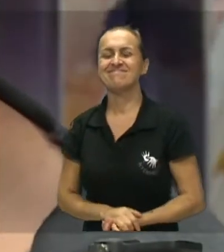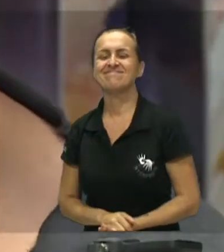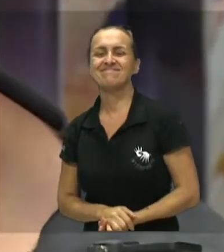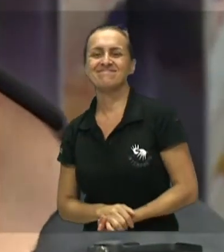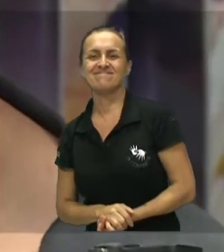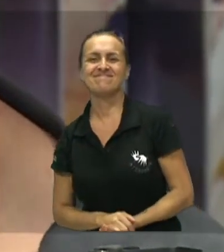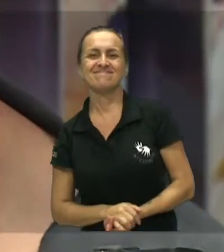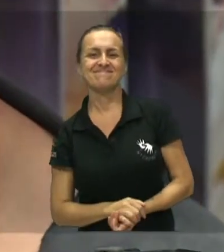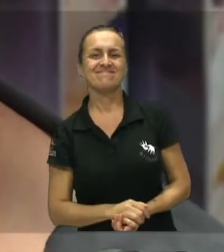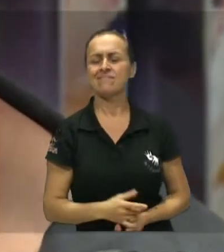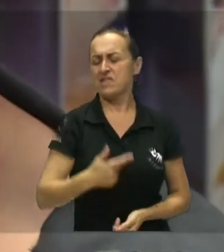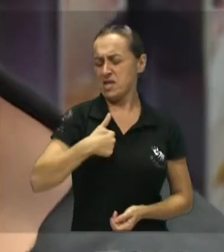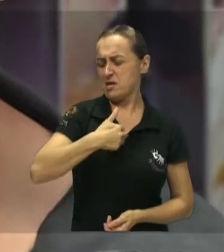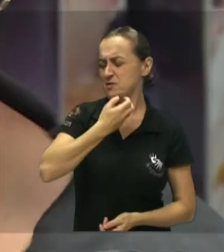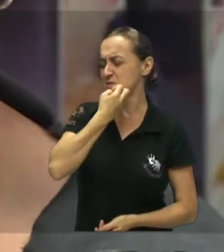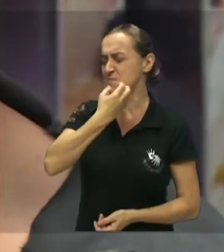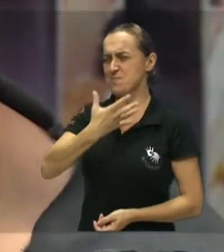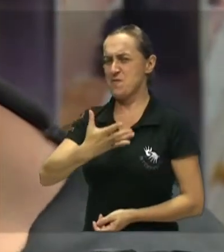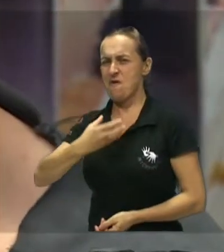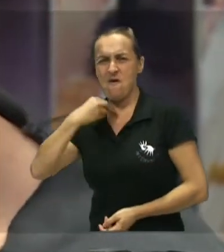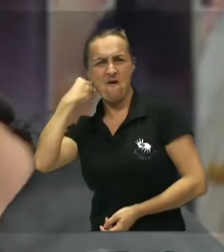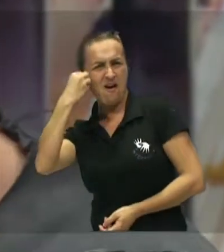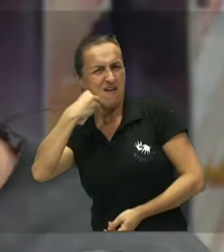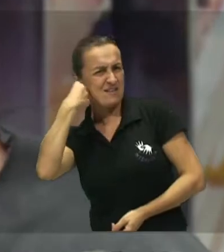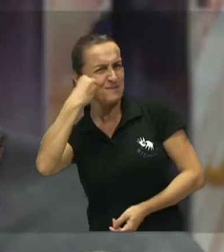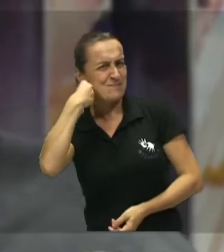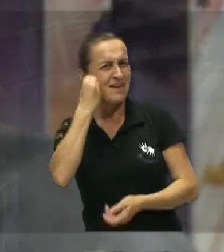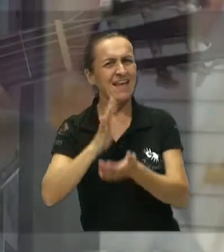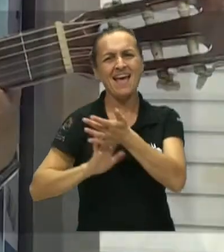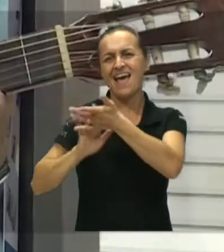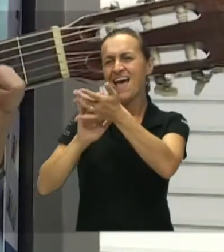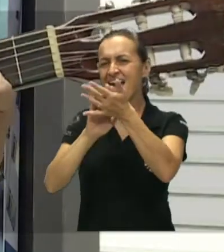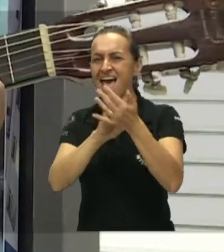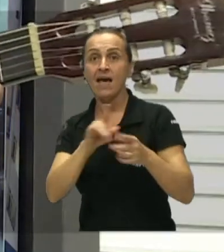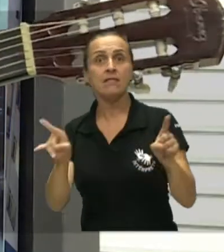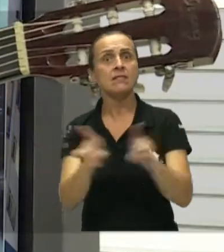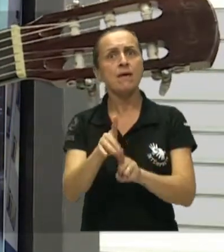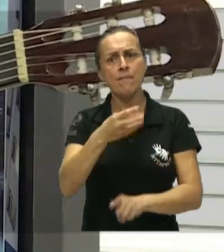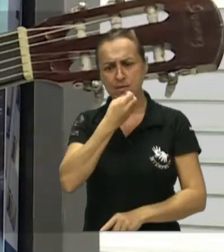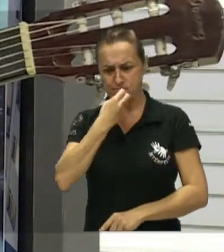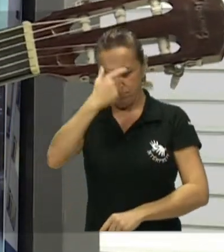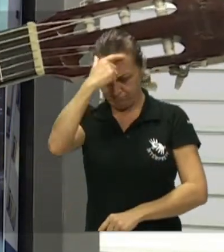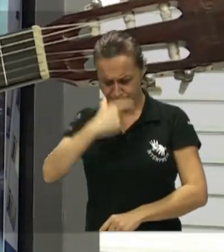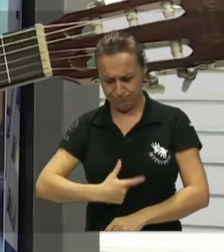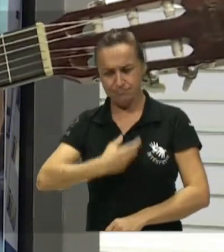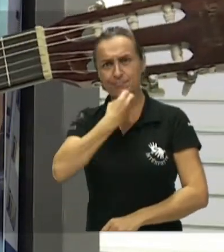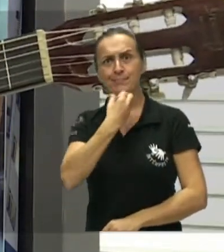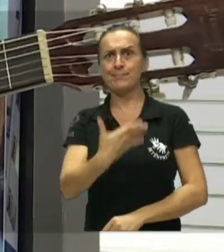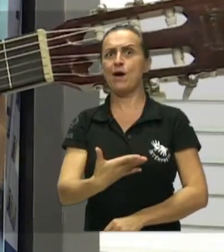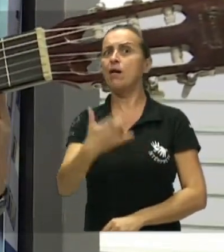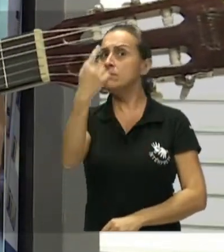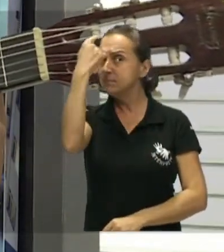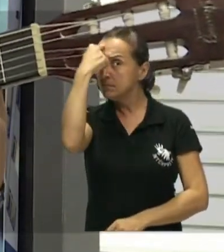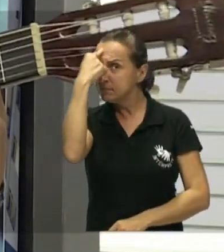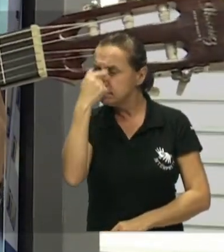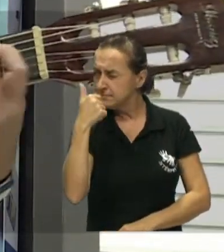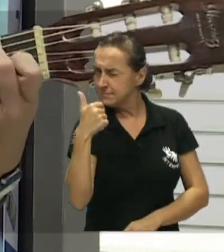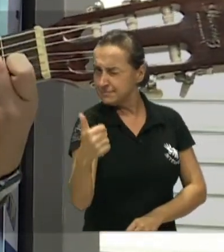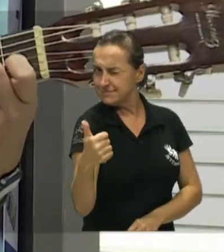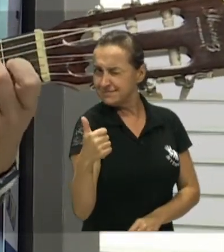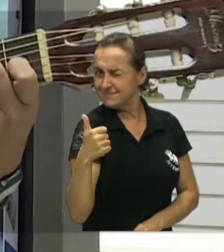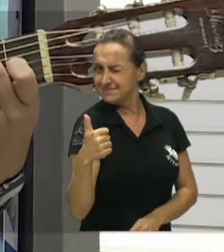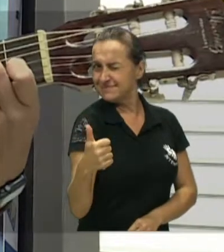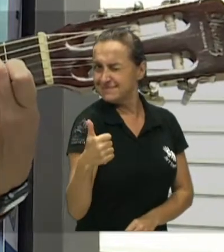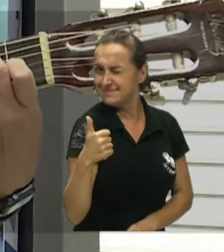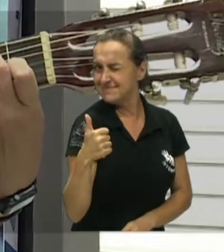Laraia. Sou bamba do samba e um bom sujeito. Tô bem da cabeça e o meu pé tá